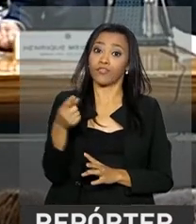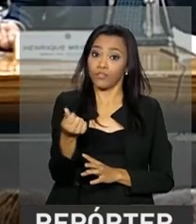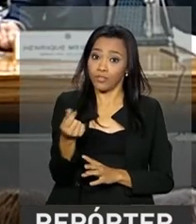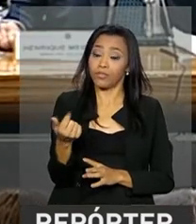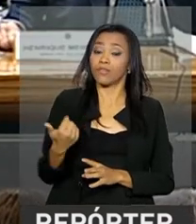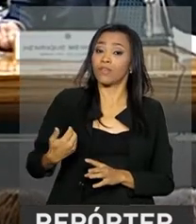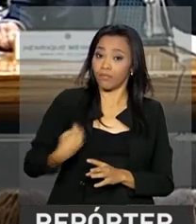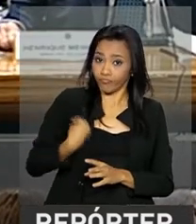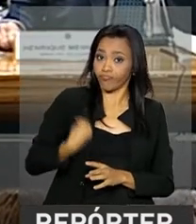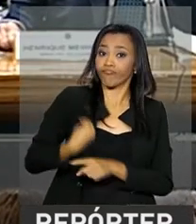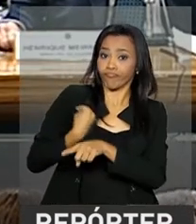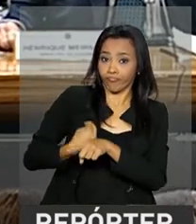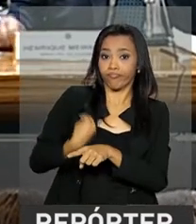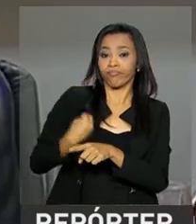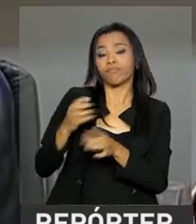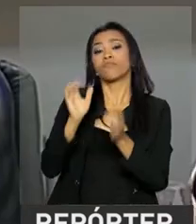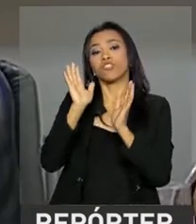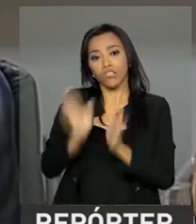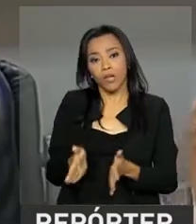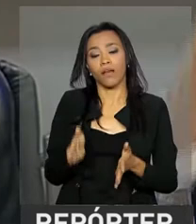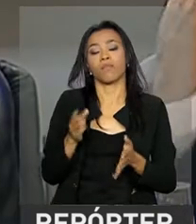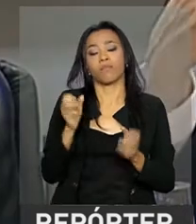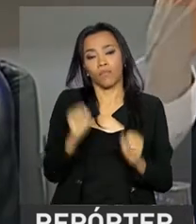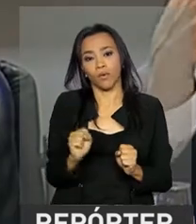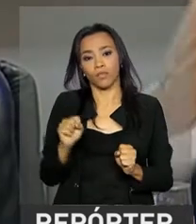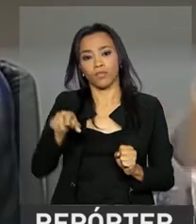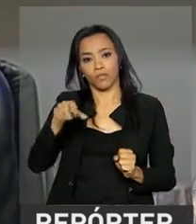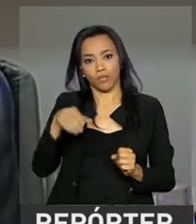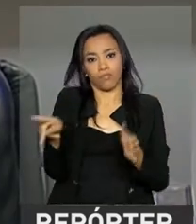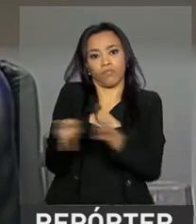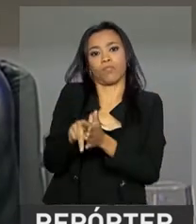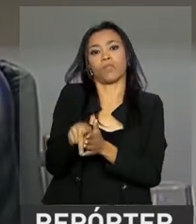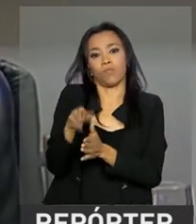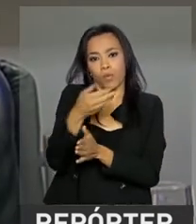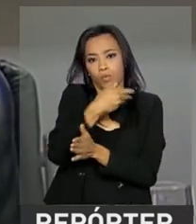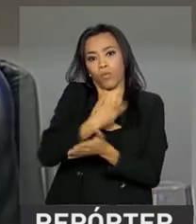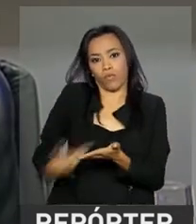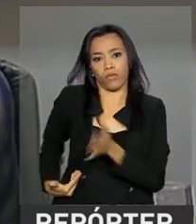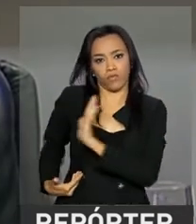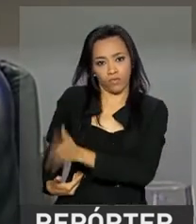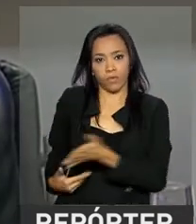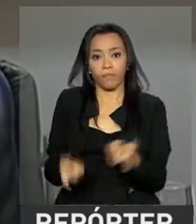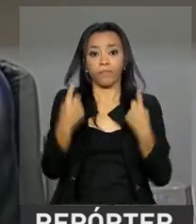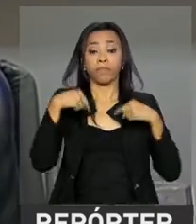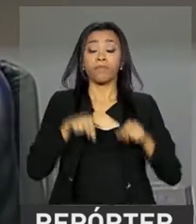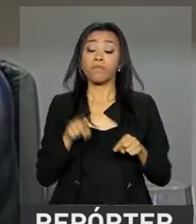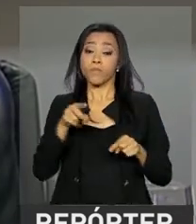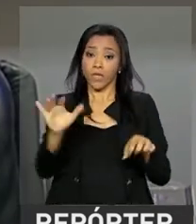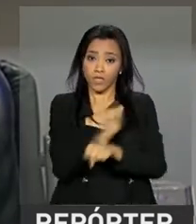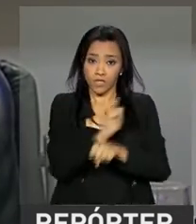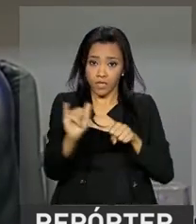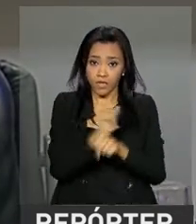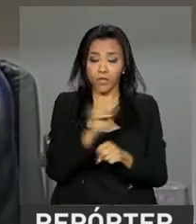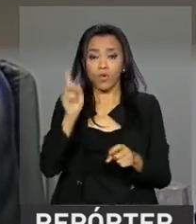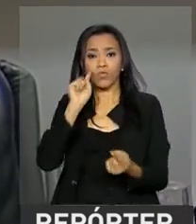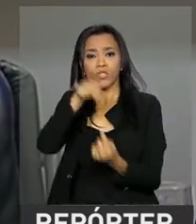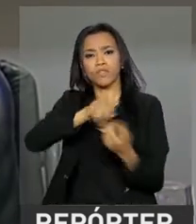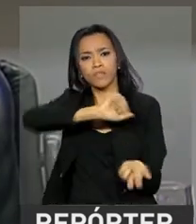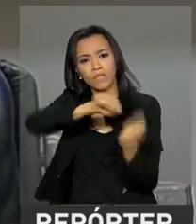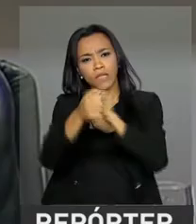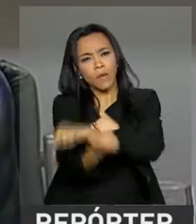estão à disposição da união ainda de acordo com meirelles as medidas tomadas para adequar o orçamento são